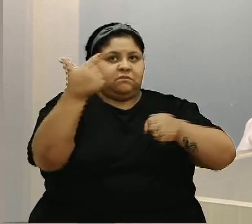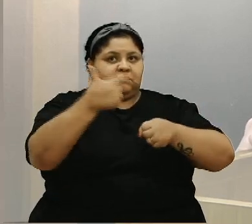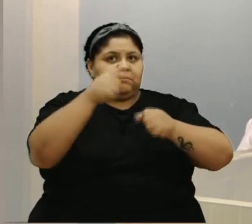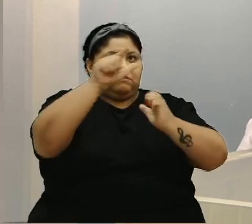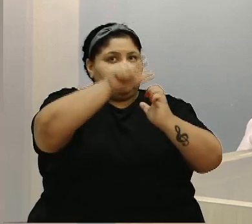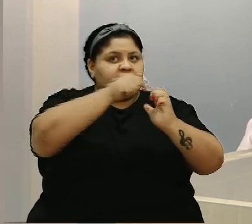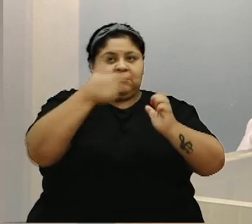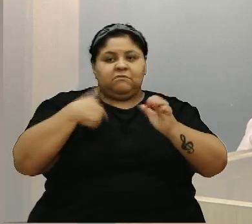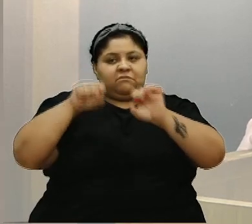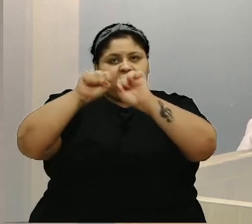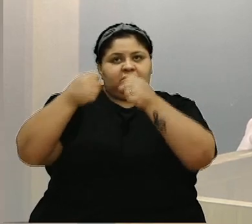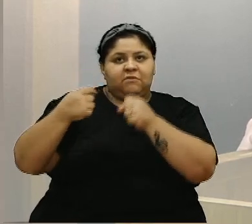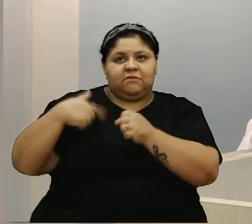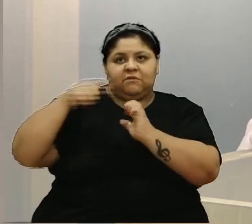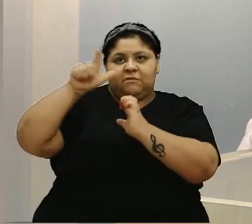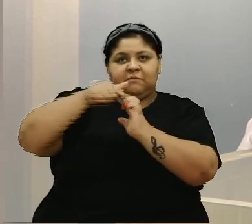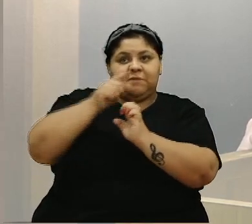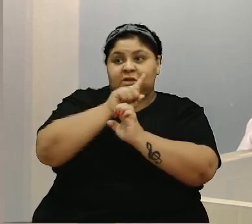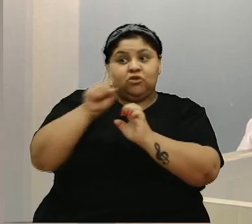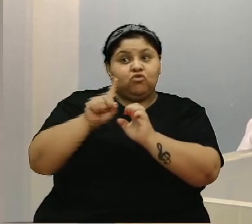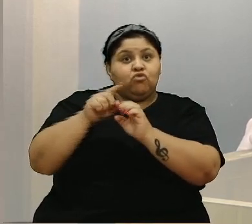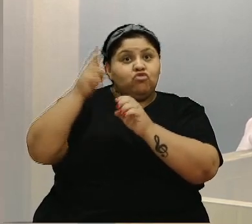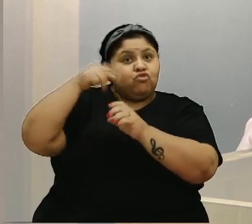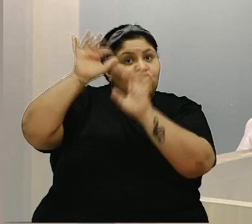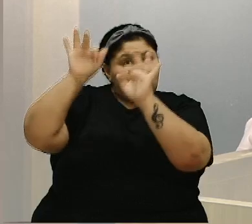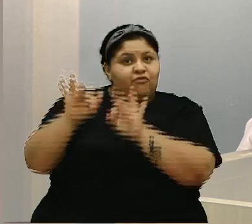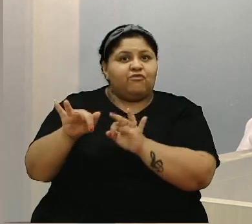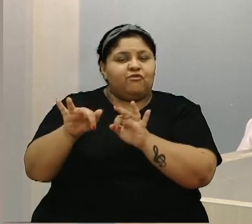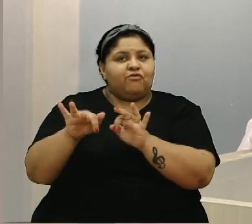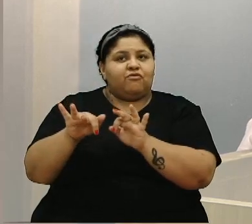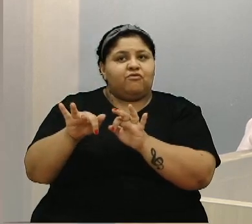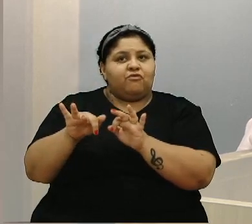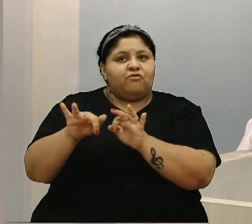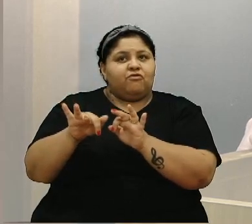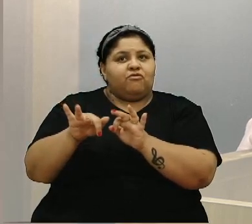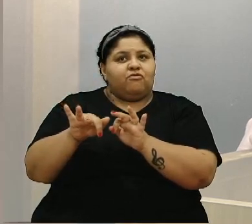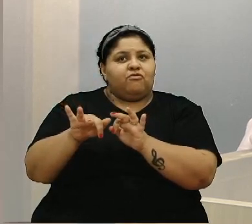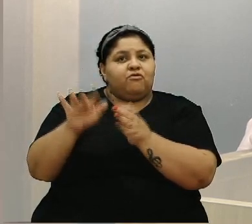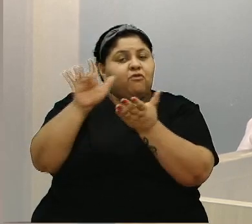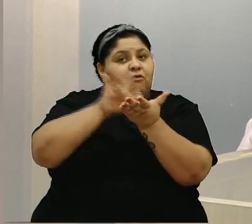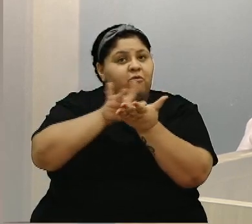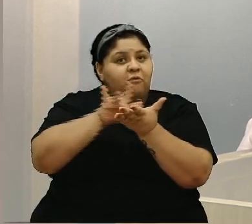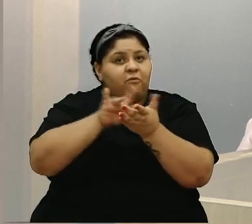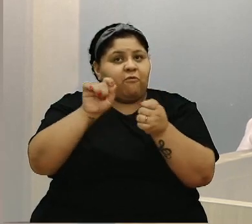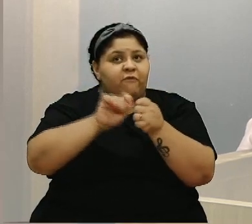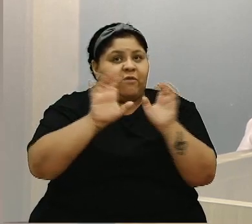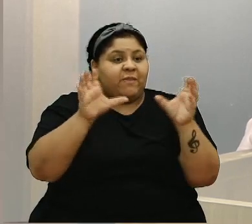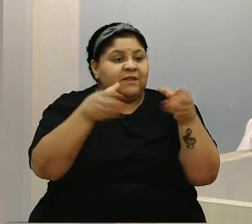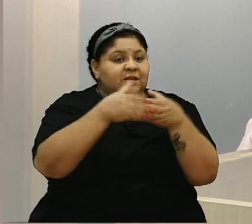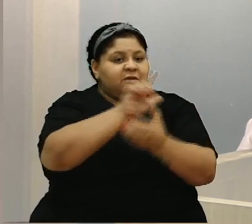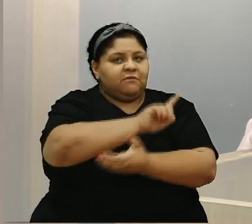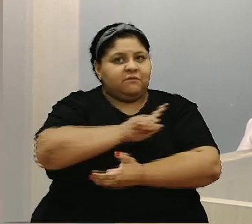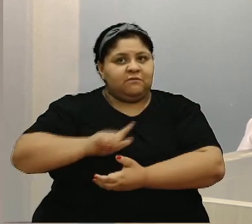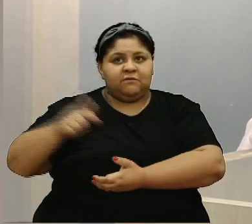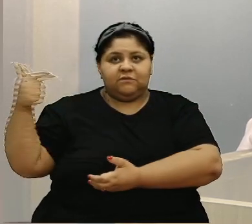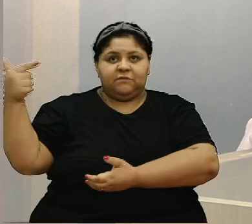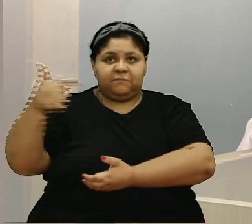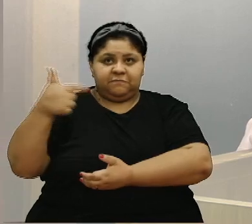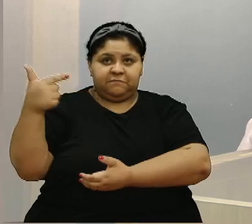nenhuma. Minhas empresas nunca quebraram. Uma grande mentira feita pela chapa do governo. Segundo